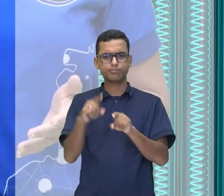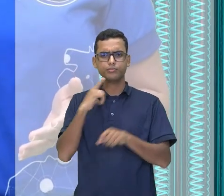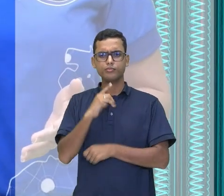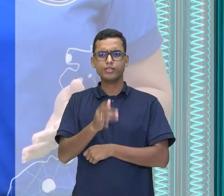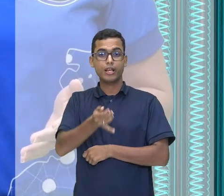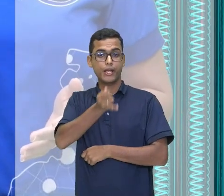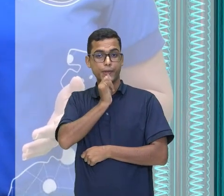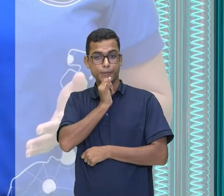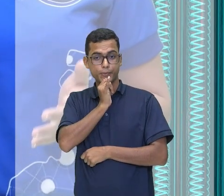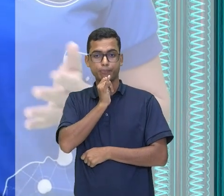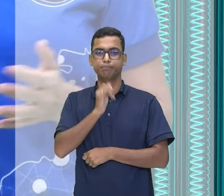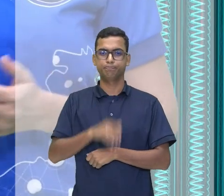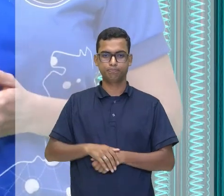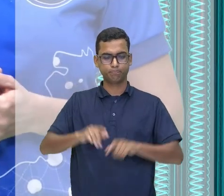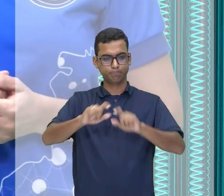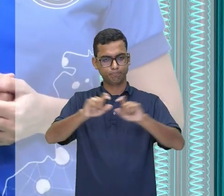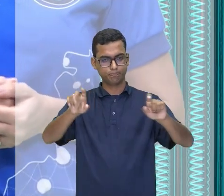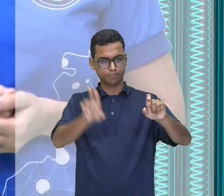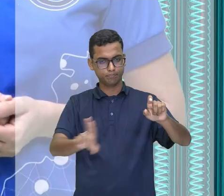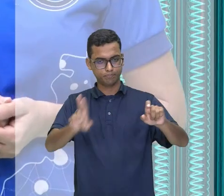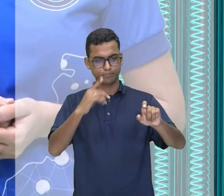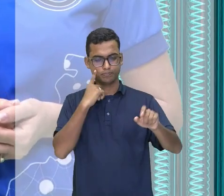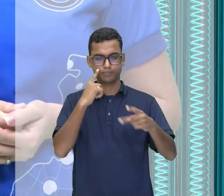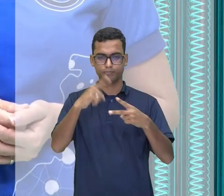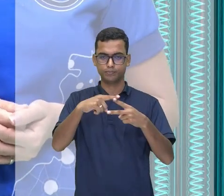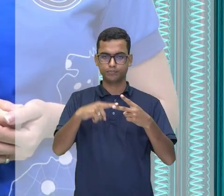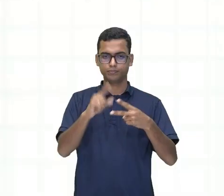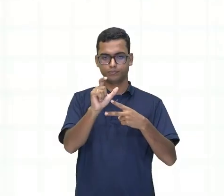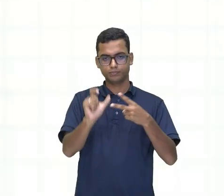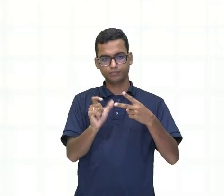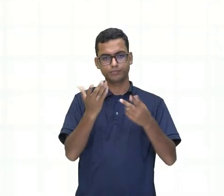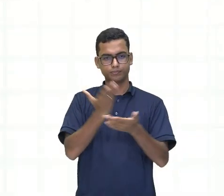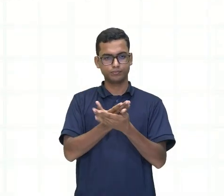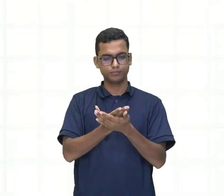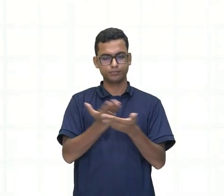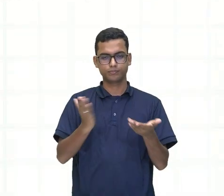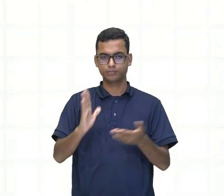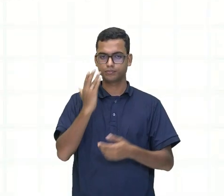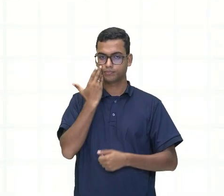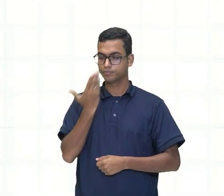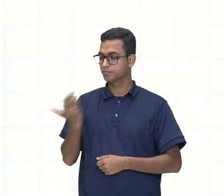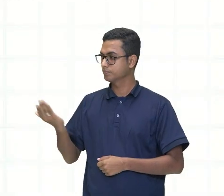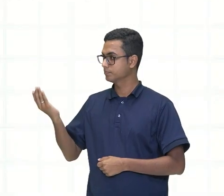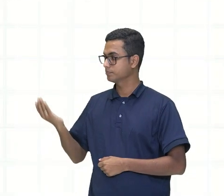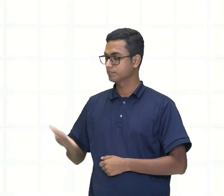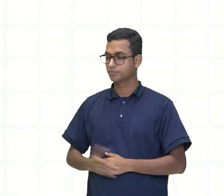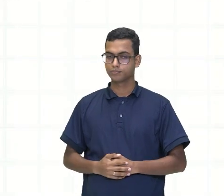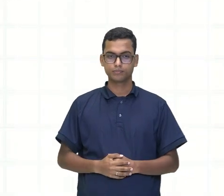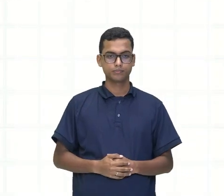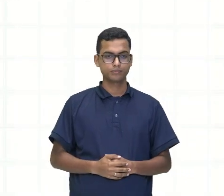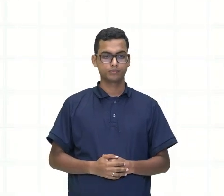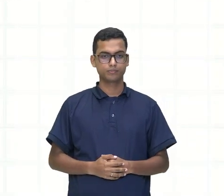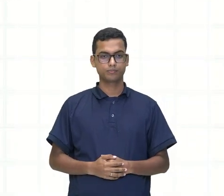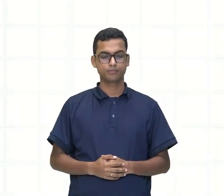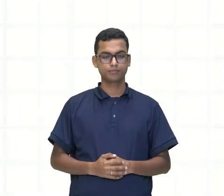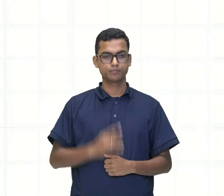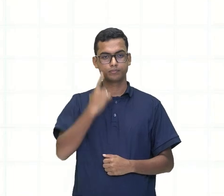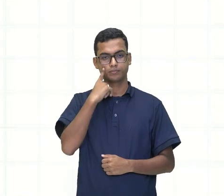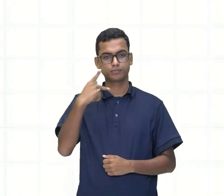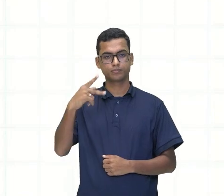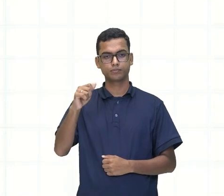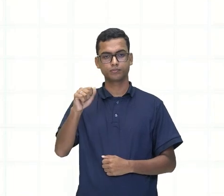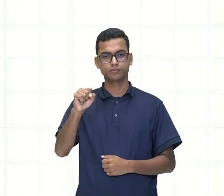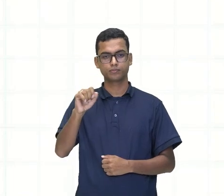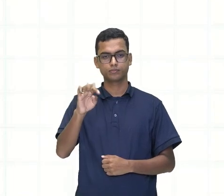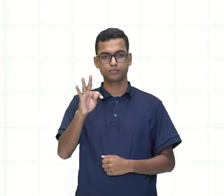uso, né, desses aqui que a gente acabou de ver. Acompanhe. Então, past continuous, uso, descrever uma